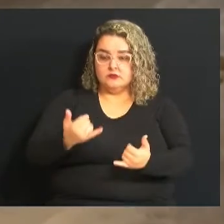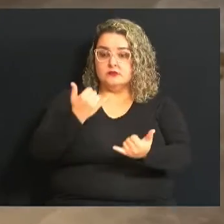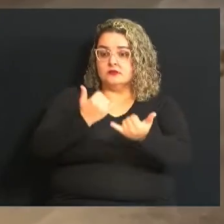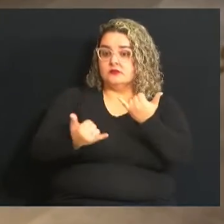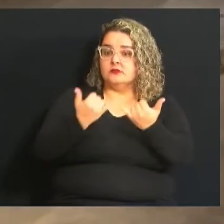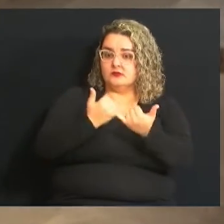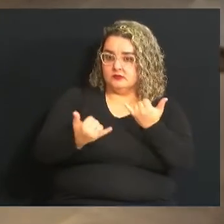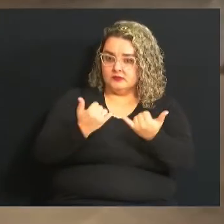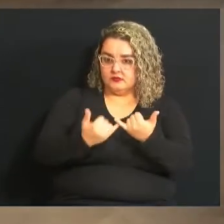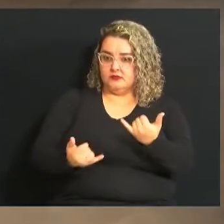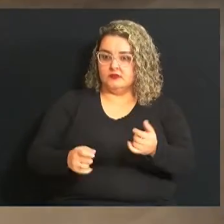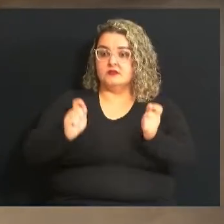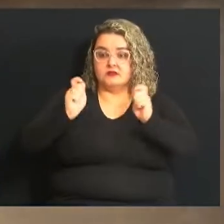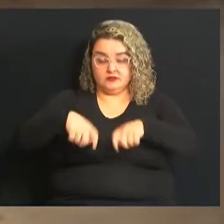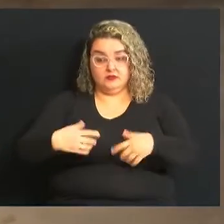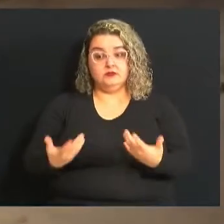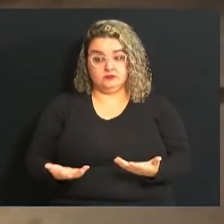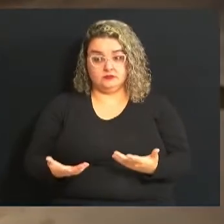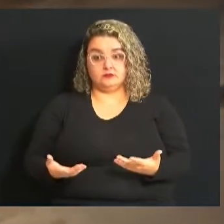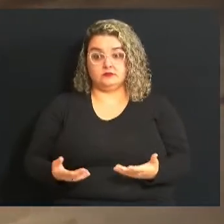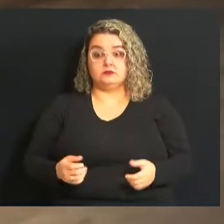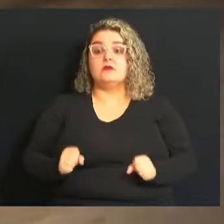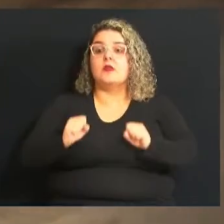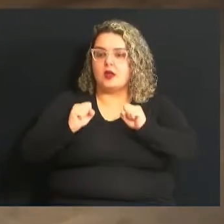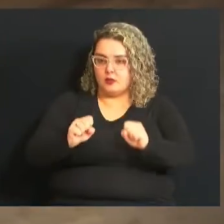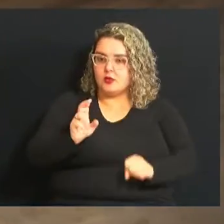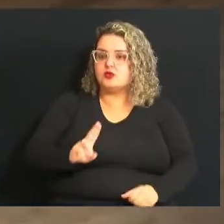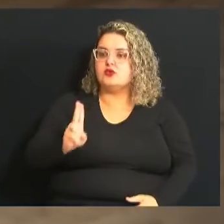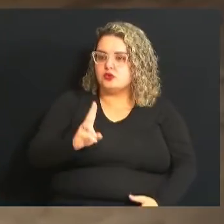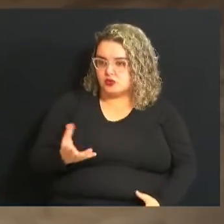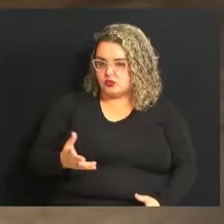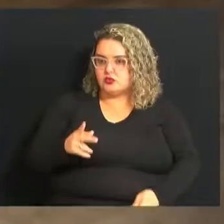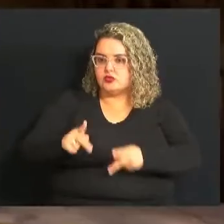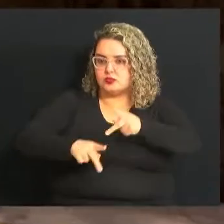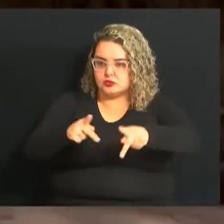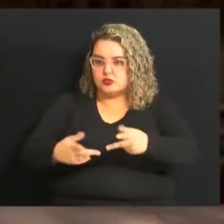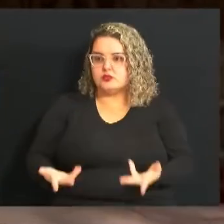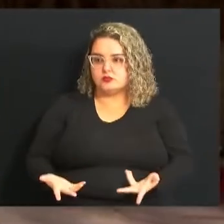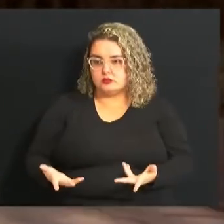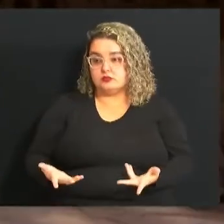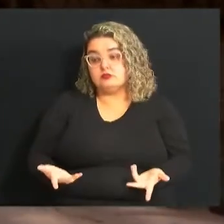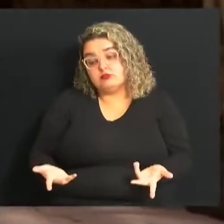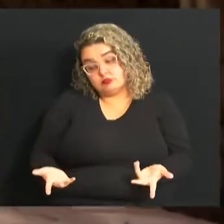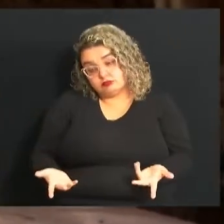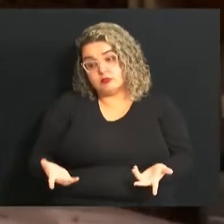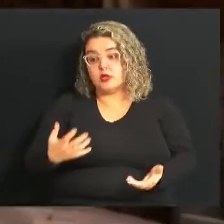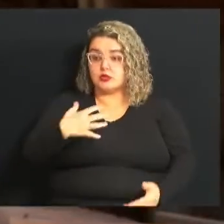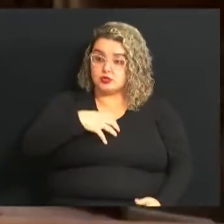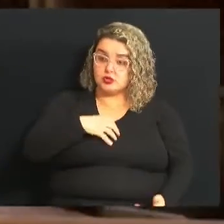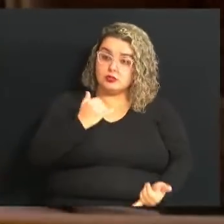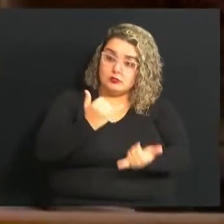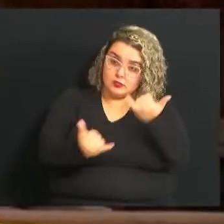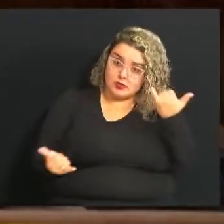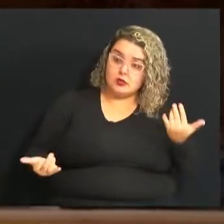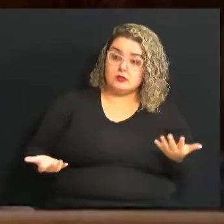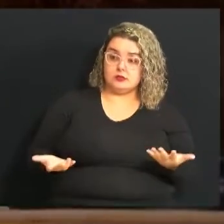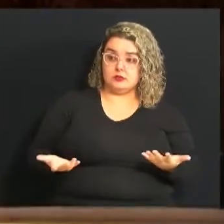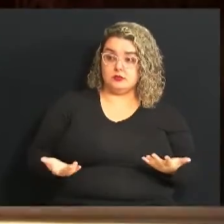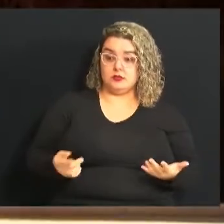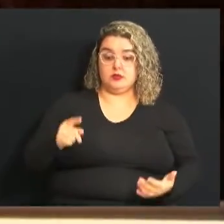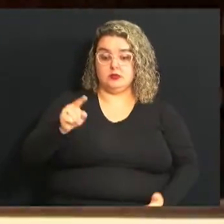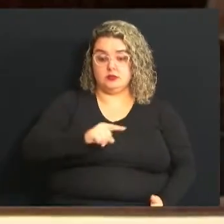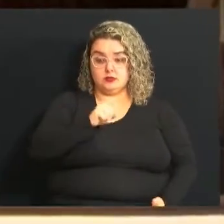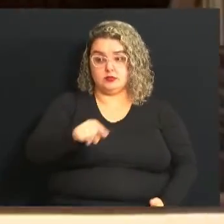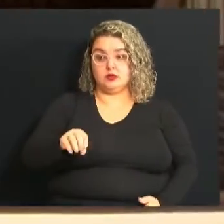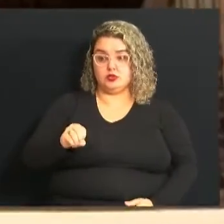sido executadas e estejam em condições de utilização pela população, mesmo que de forma parcial, ser vedadas